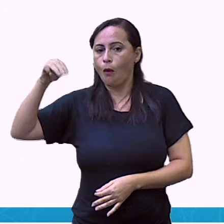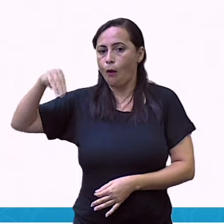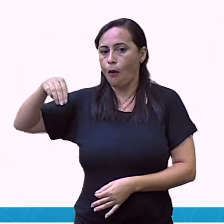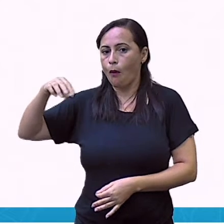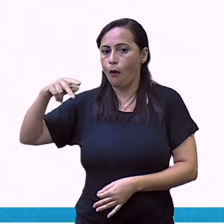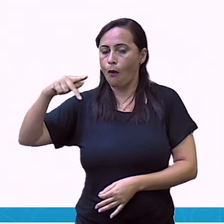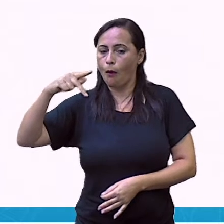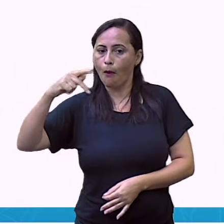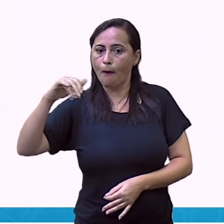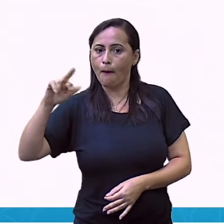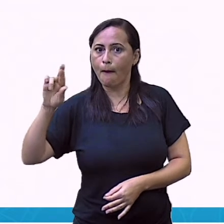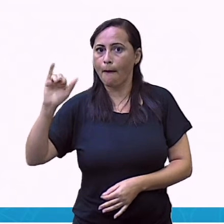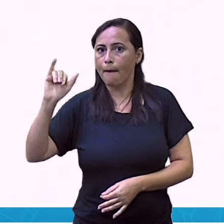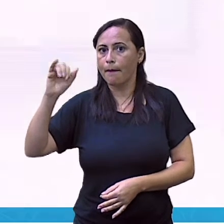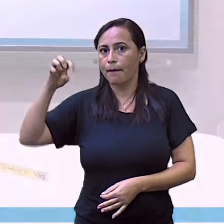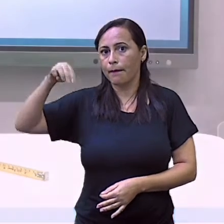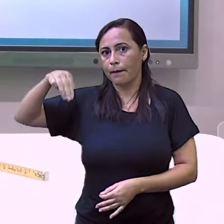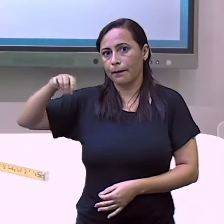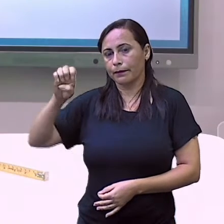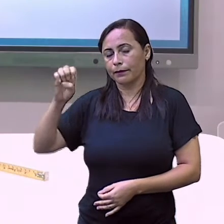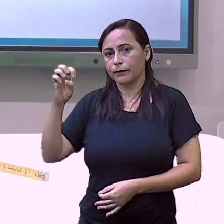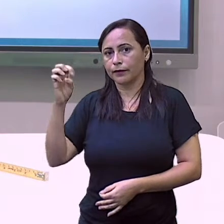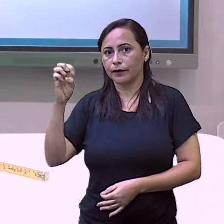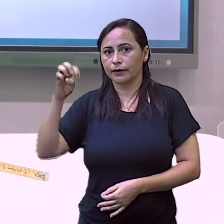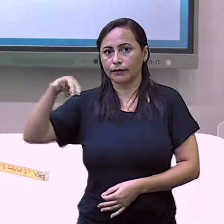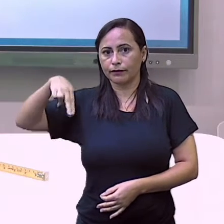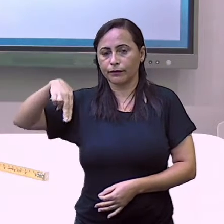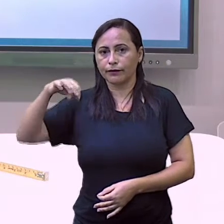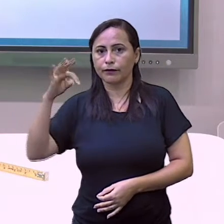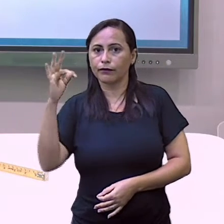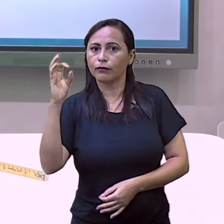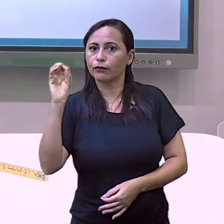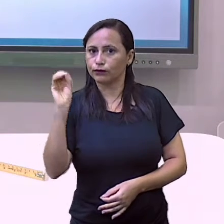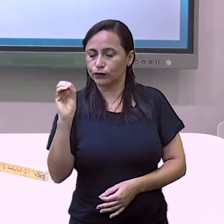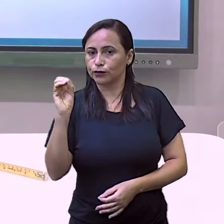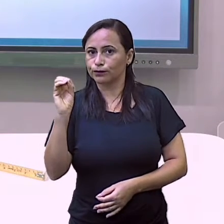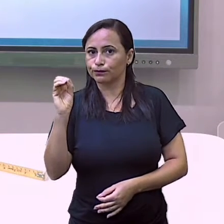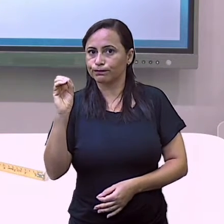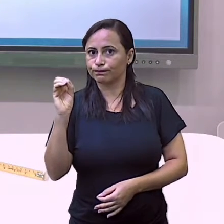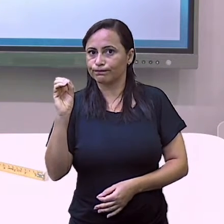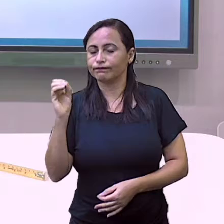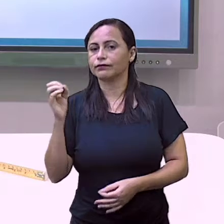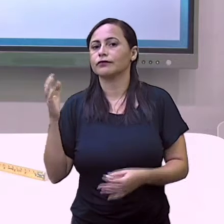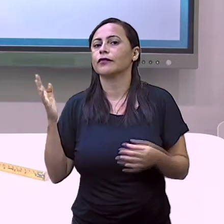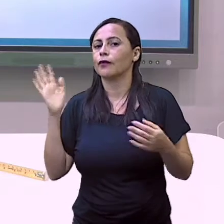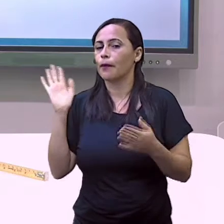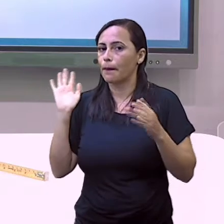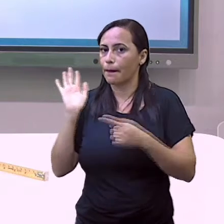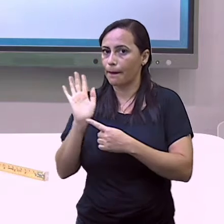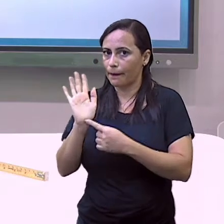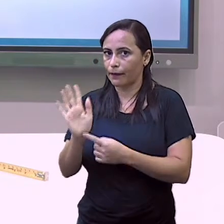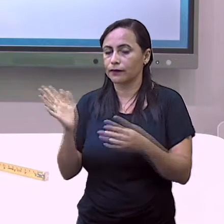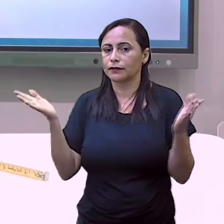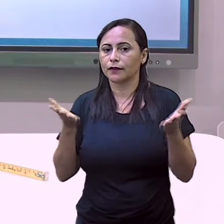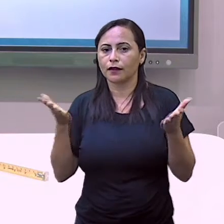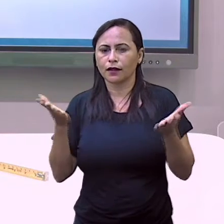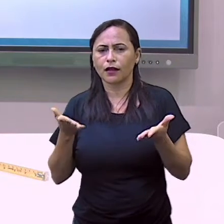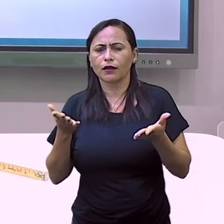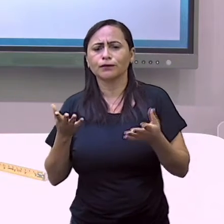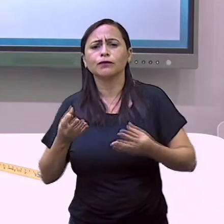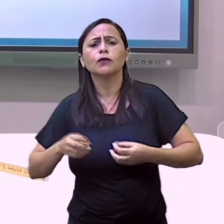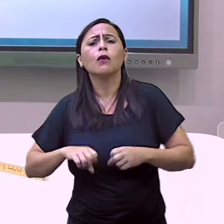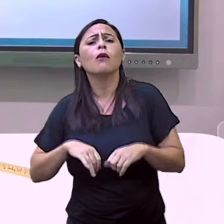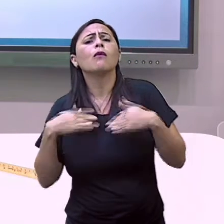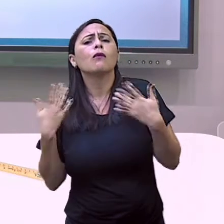a de tempo e vamos falar sobre uma grandeza específica, que é a de comprimento. Quando eu